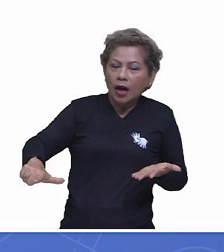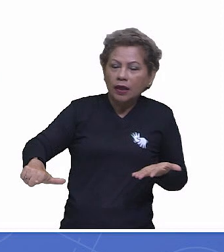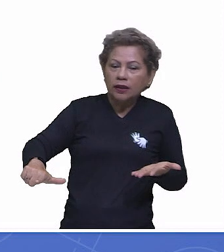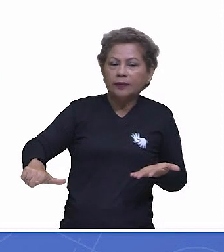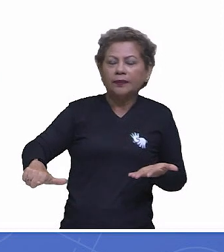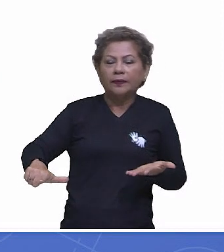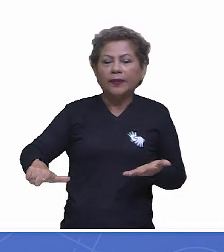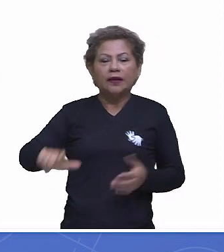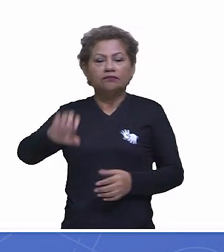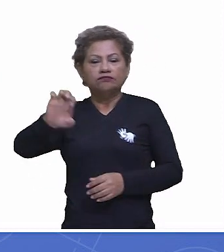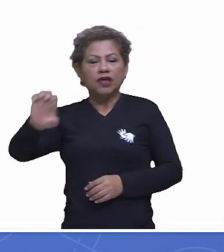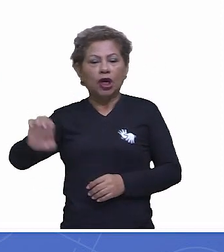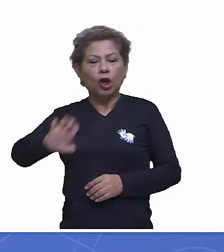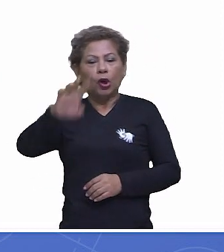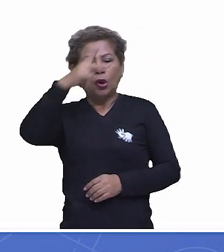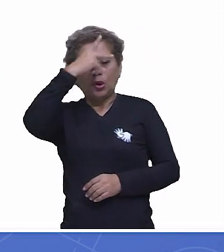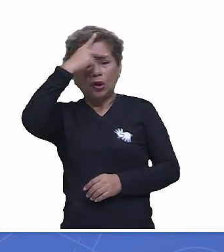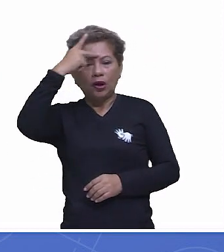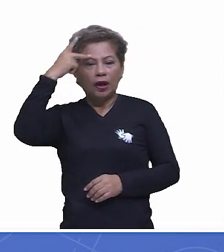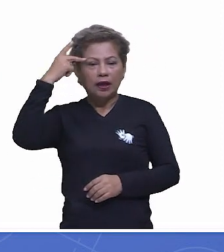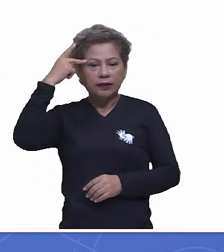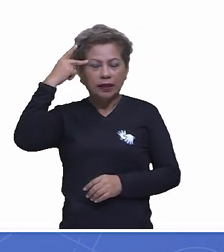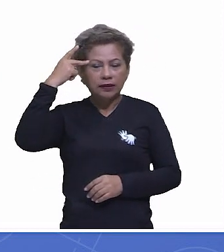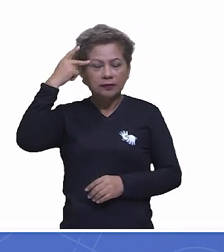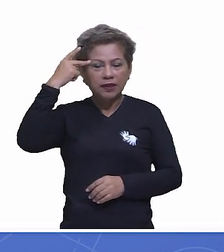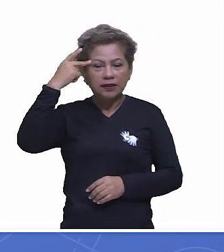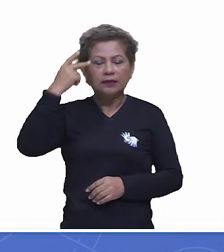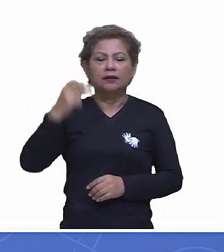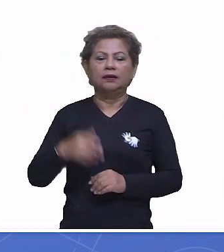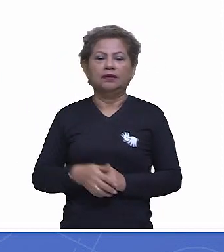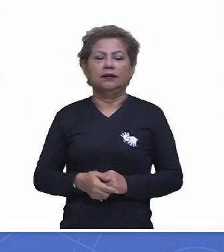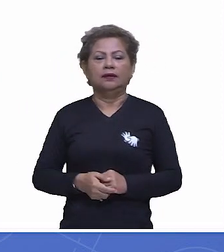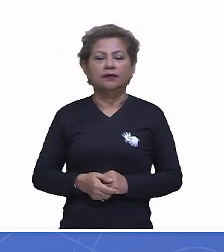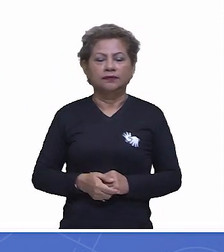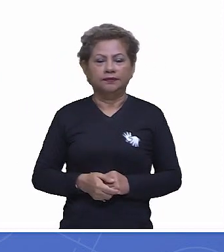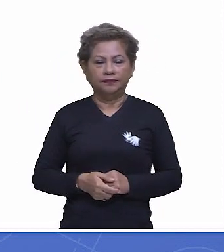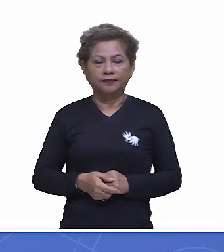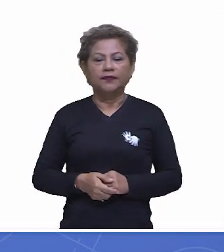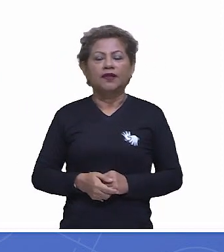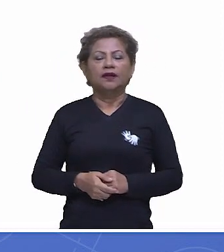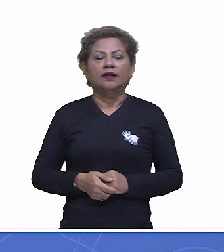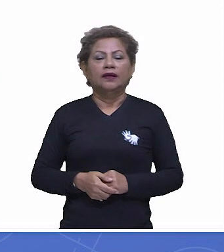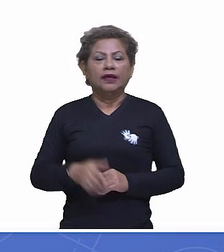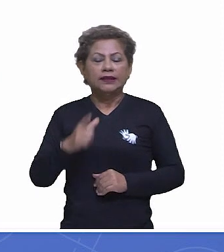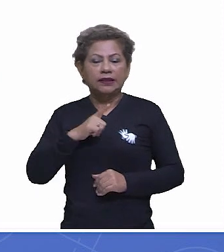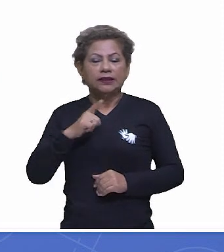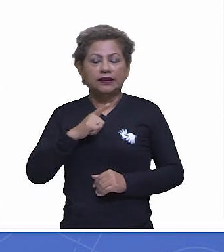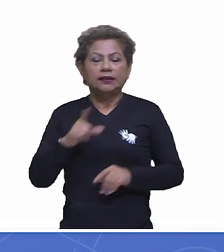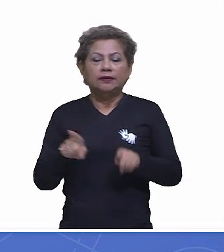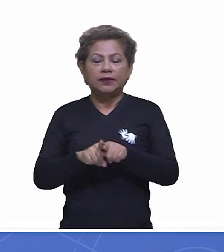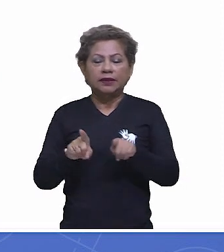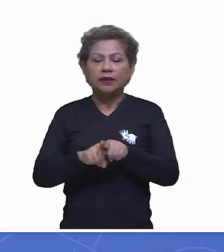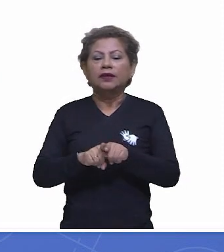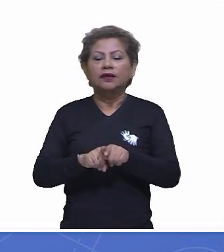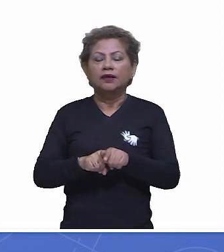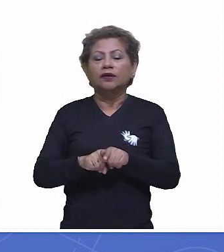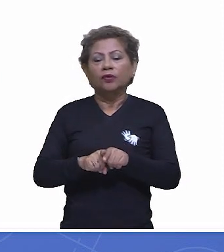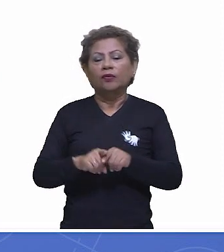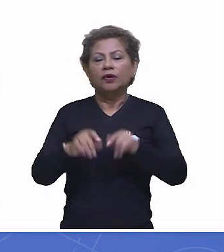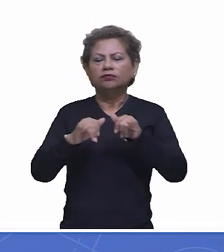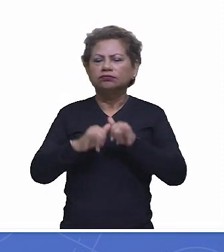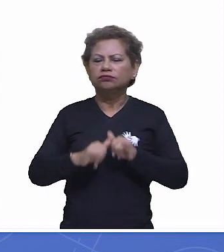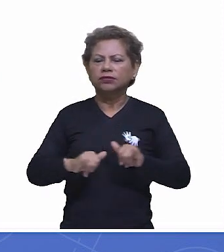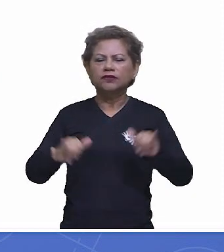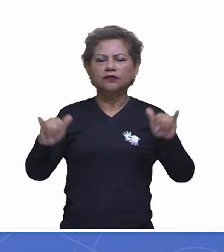vem a ser o texto, né? Aquilo que vem debater o texto. Na sequência, nós temos informações, né? E aí nós